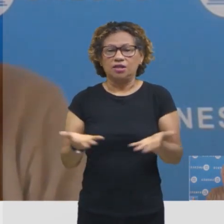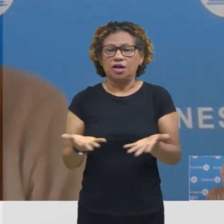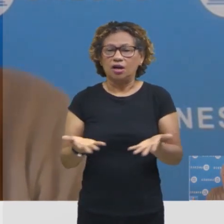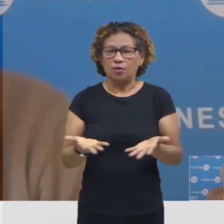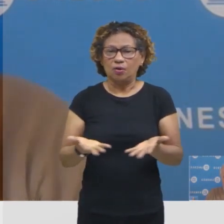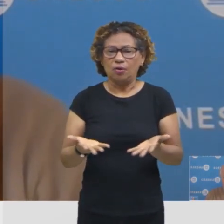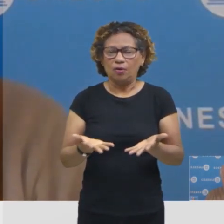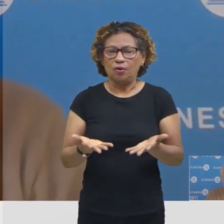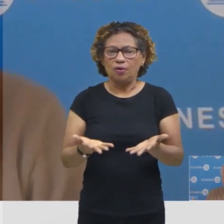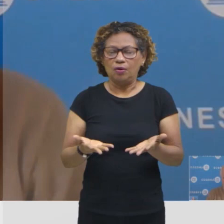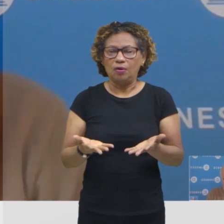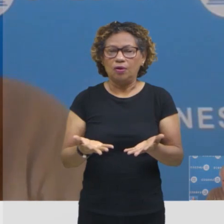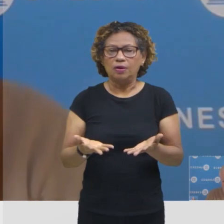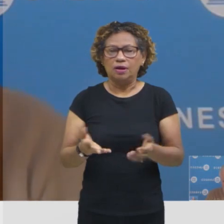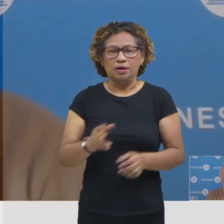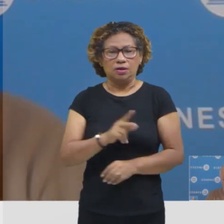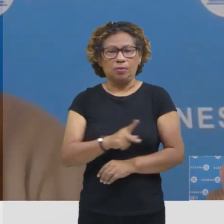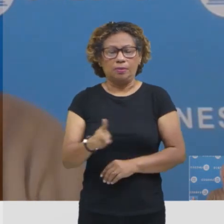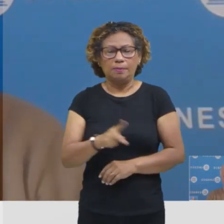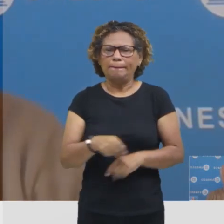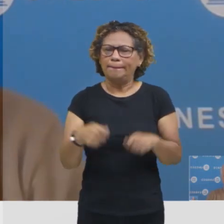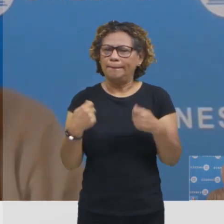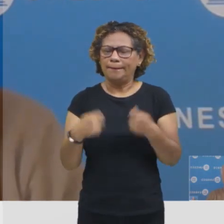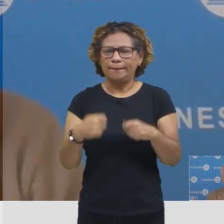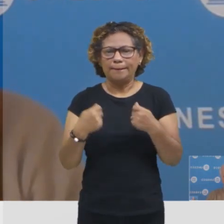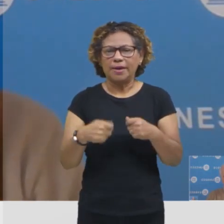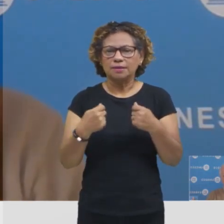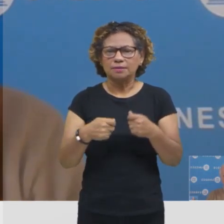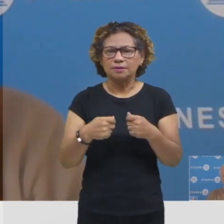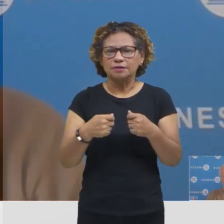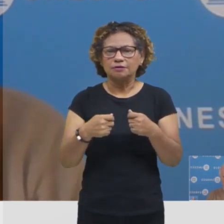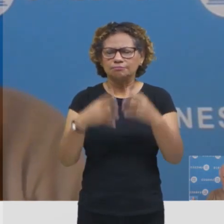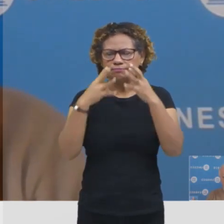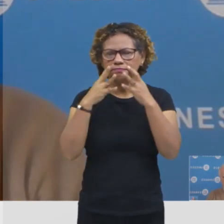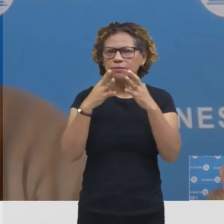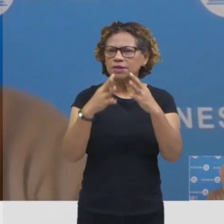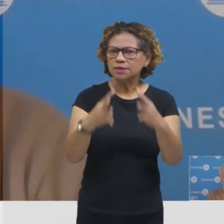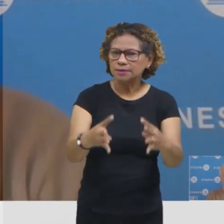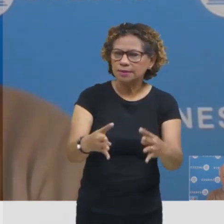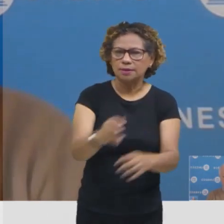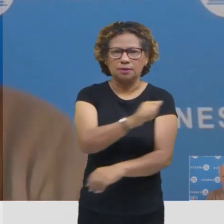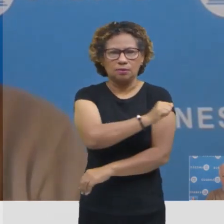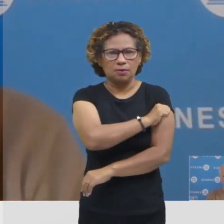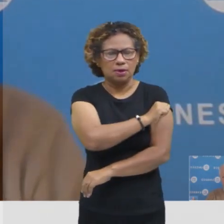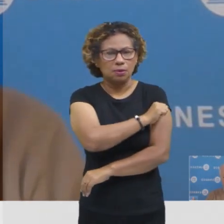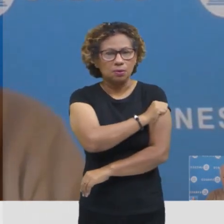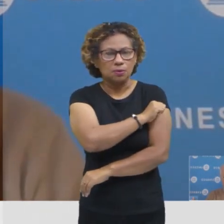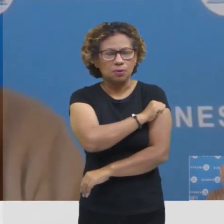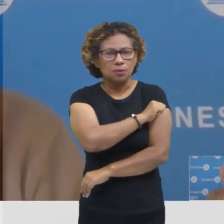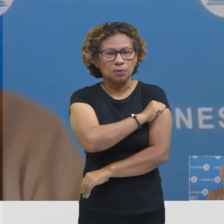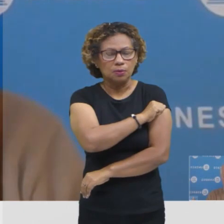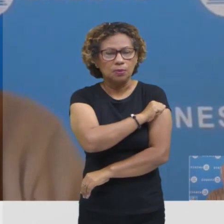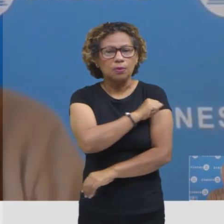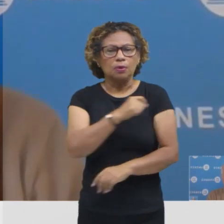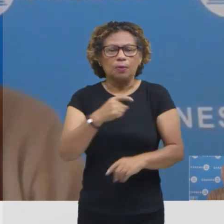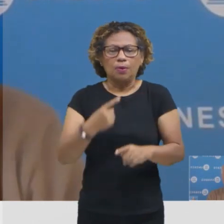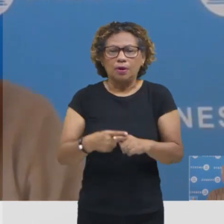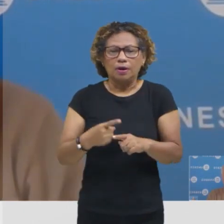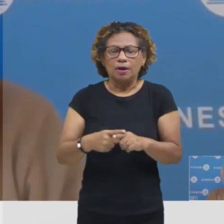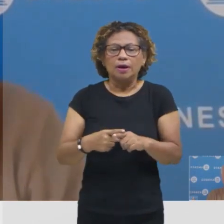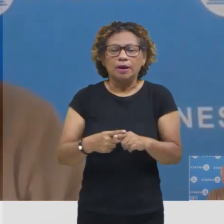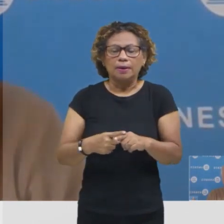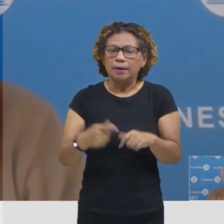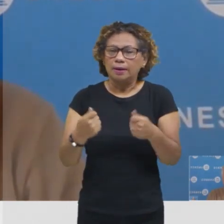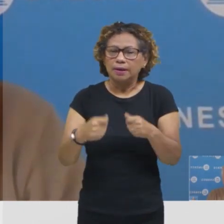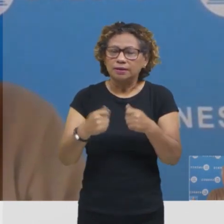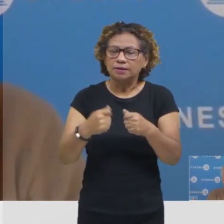estar muito atento a cada aluno, que tem que estar muito atento aos diferentes percursos de aprendizagem e que tem